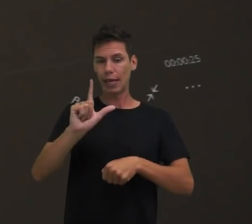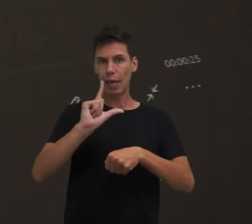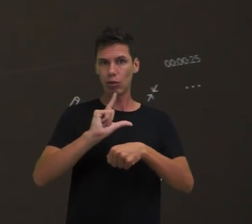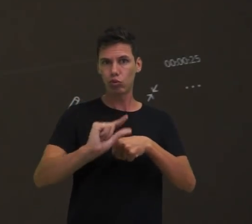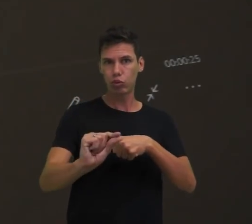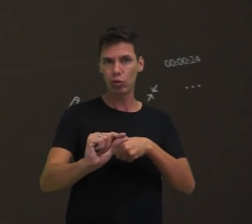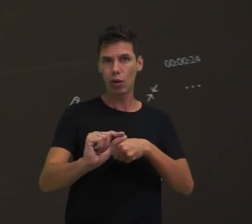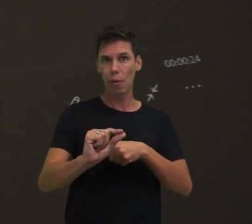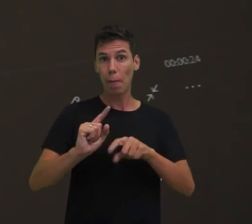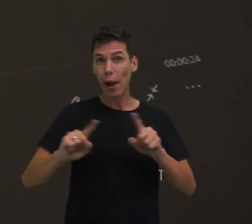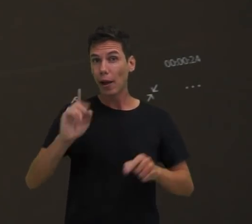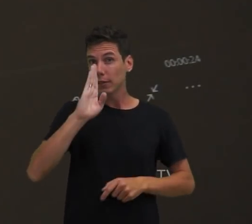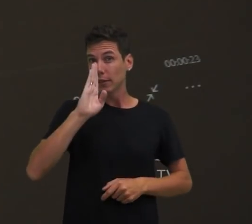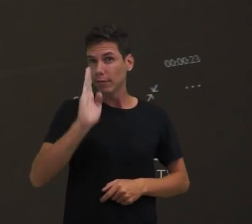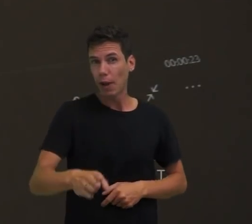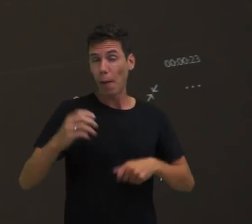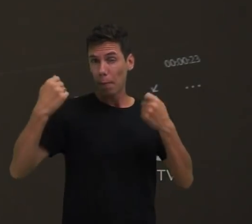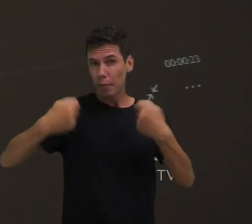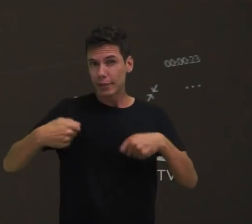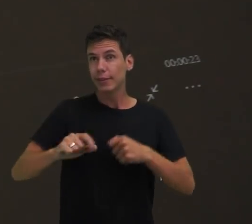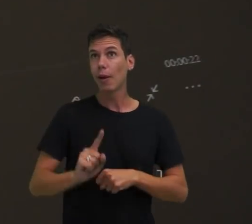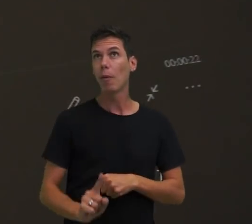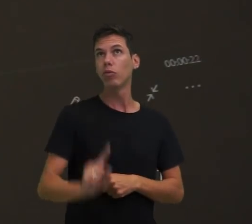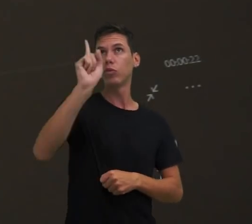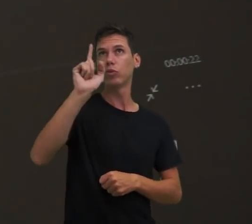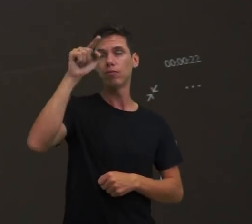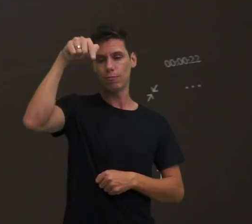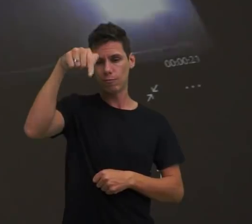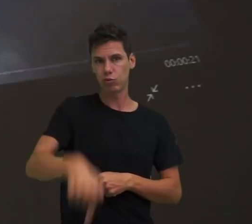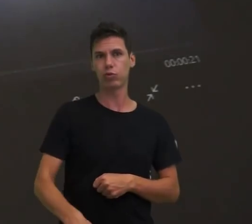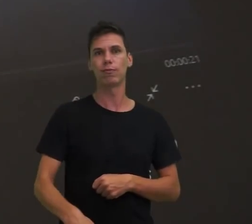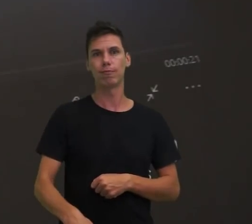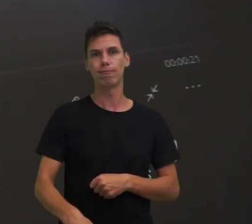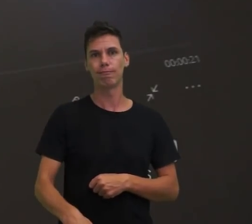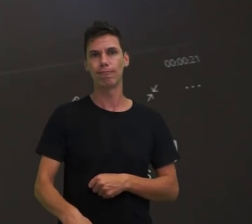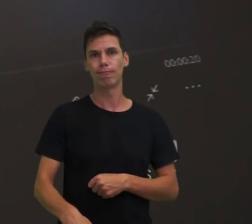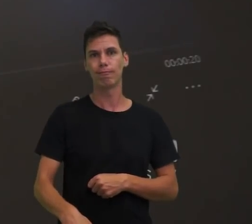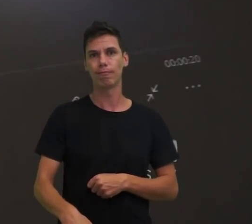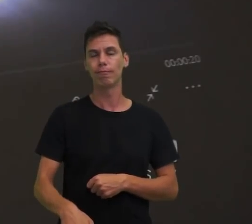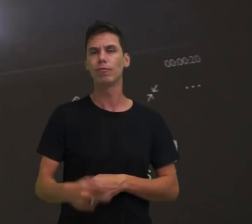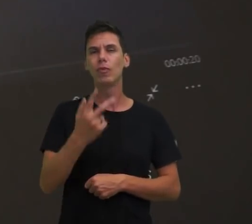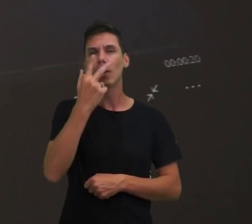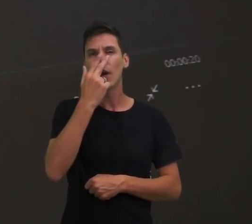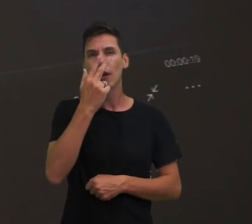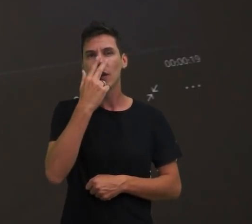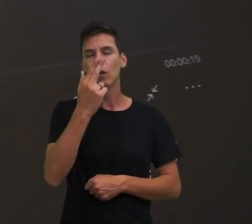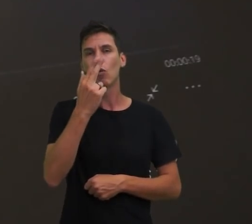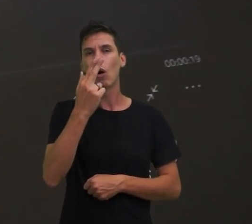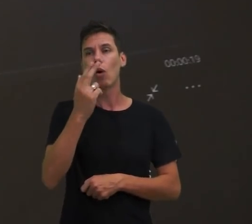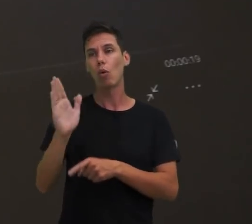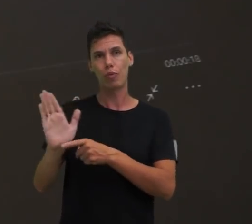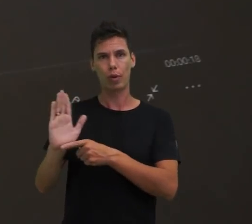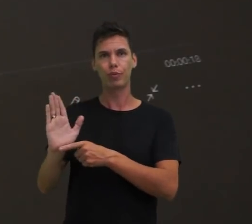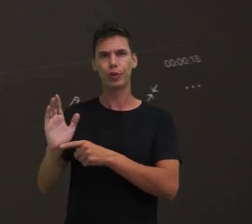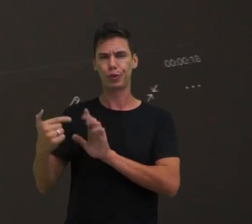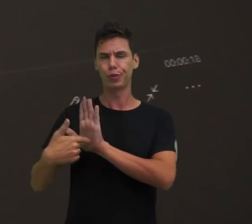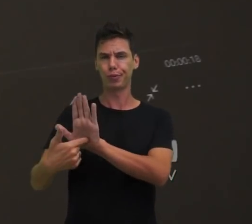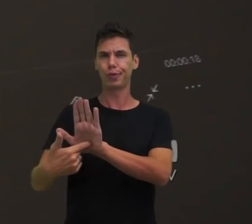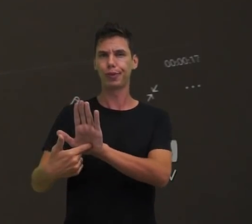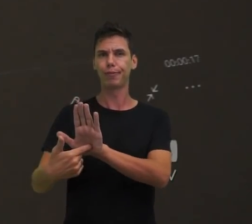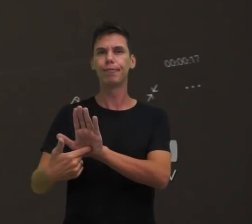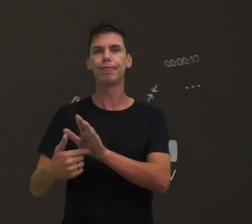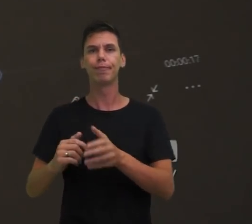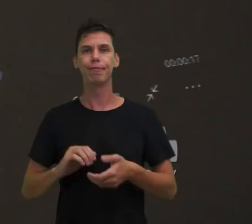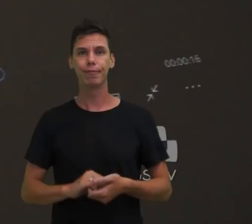cima ou para baixo, mas tem que ser uma trajetória muito específica para fazer isso, tá? Então, isso aí é algo semelhante ao que estaria acontecendo